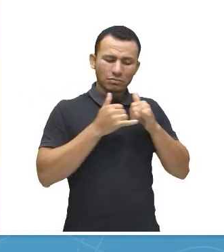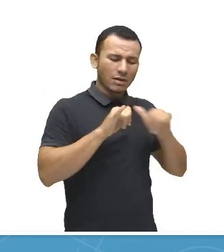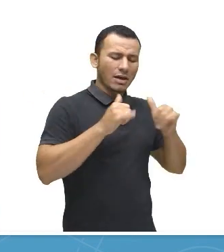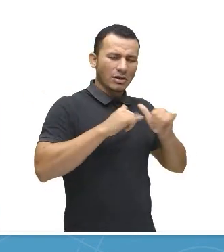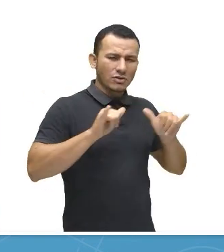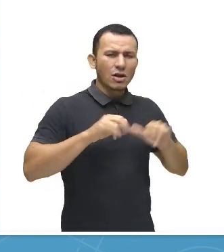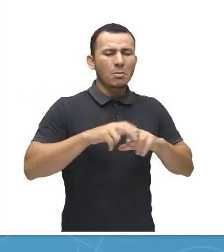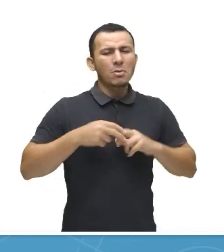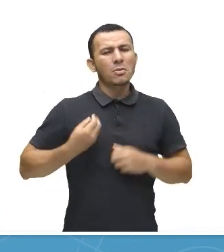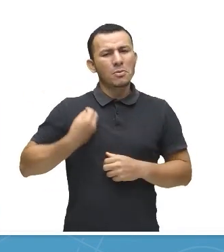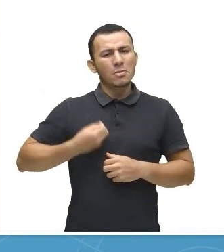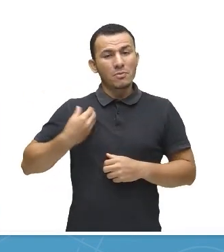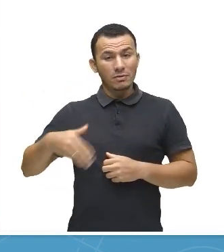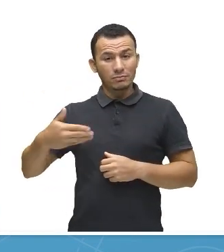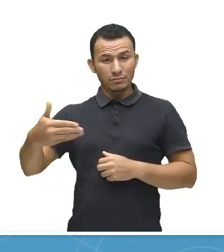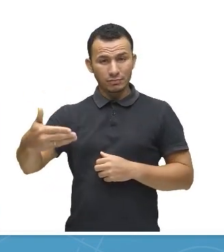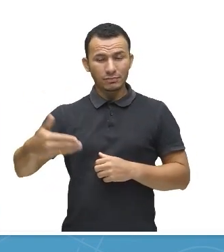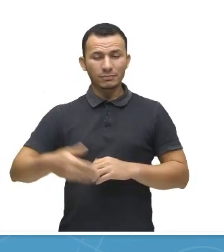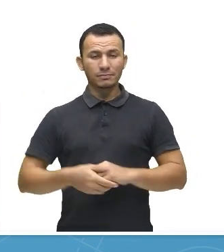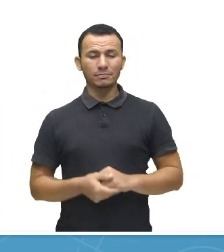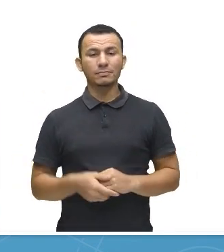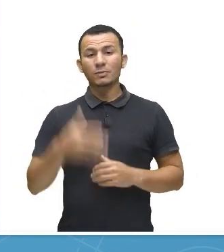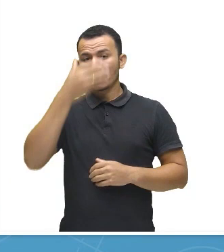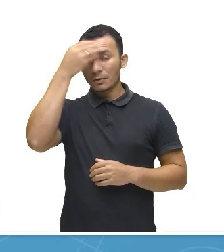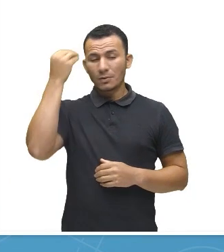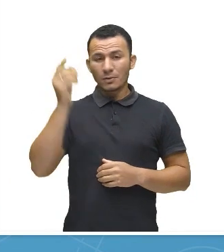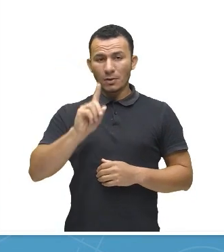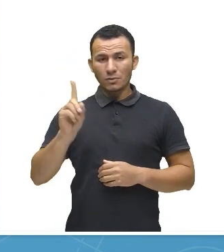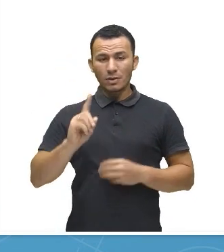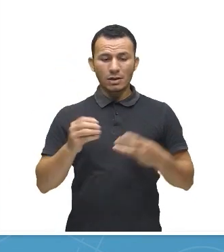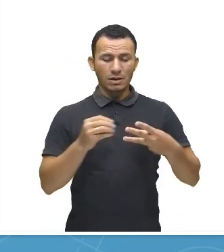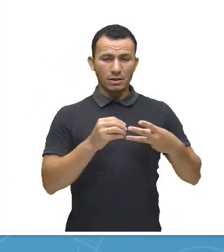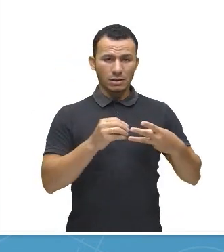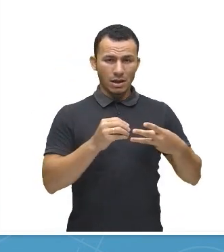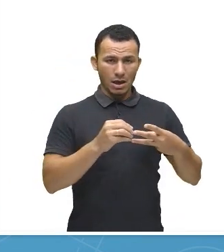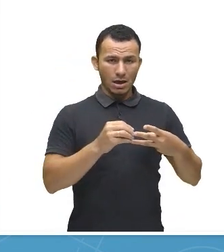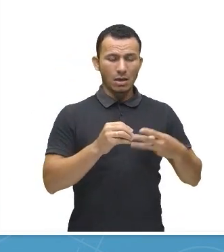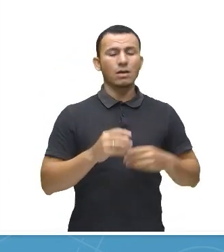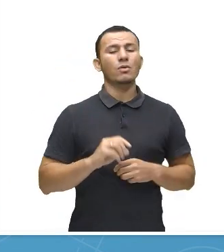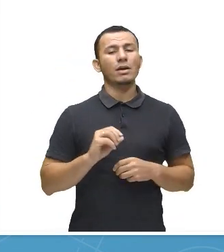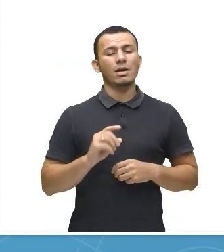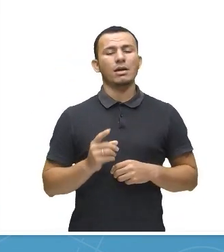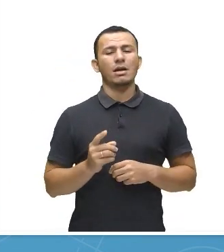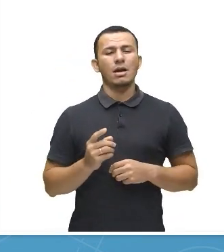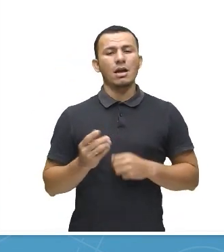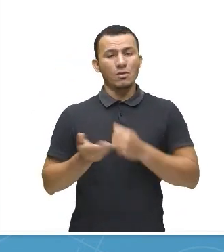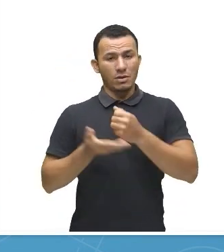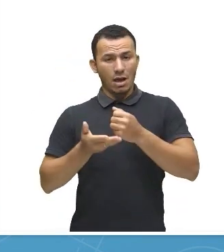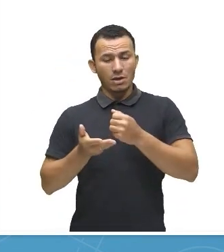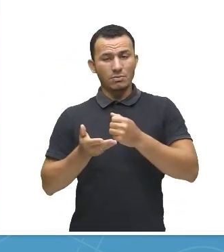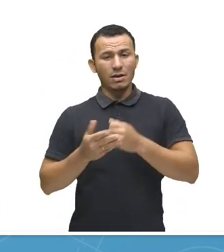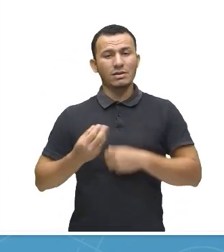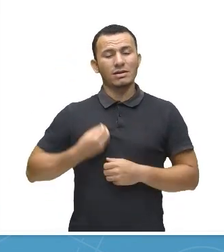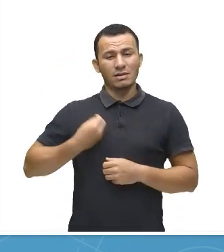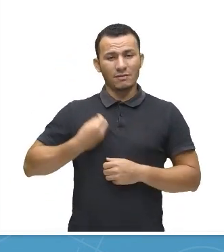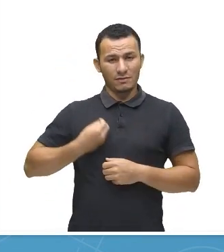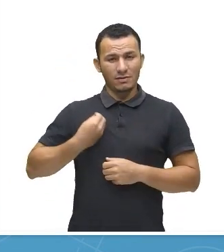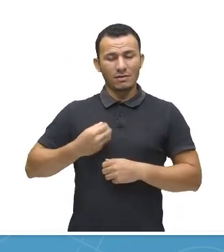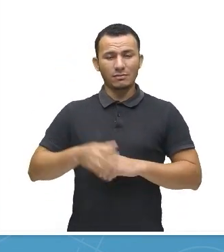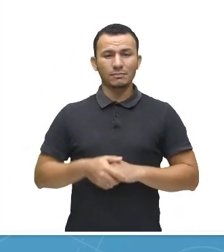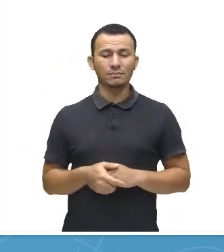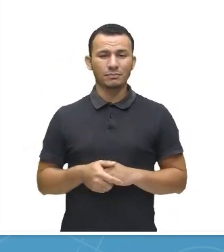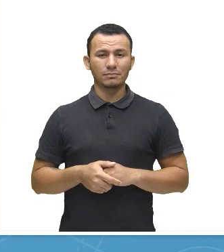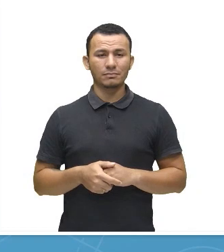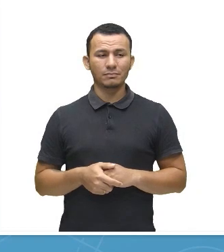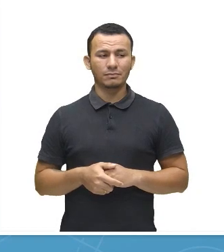nossas atividades. Não esqueçam, célula, unidade básica da vida. E existem 3 estruturas que elas